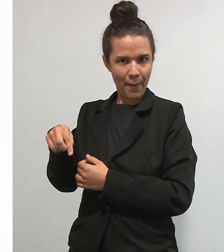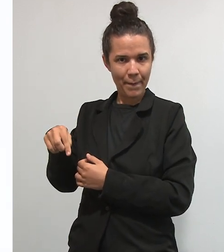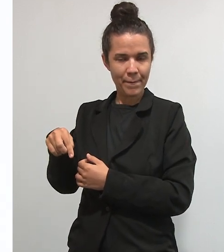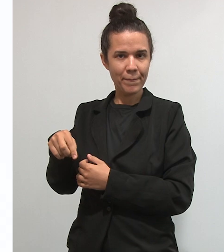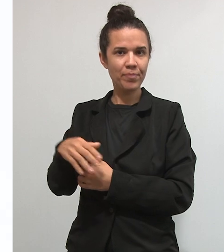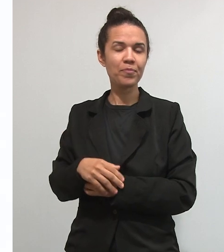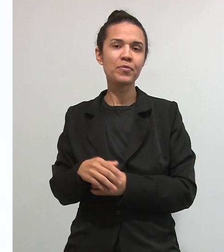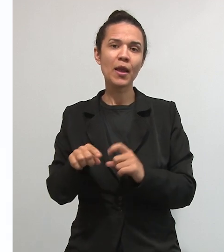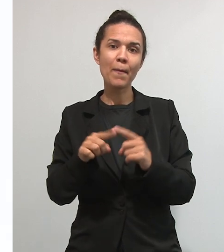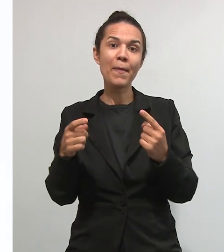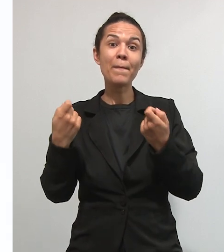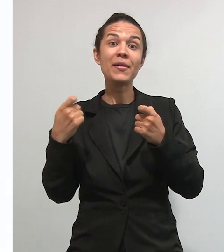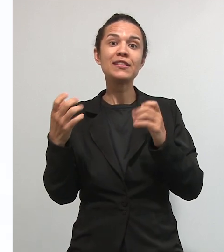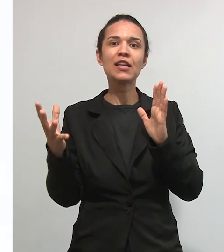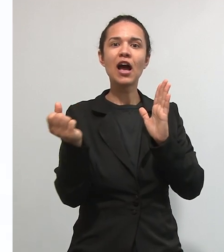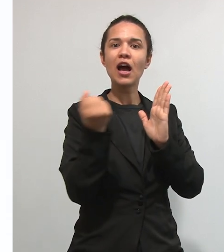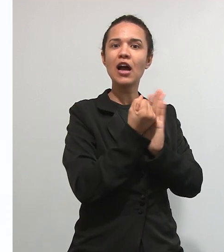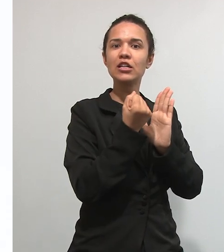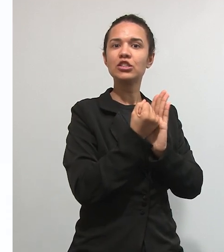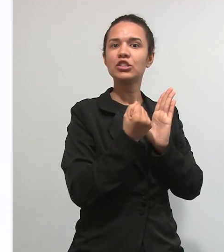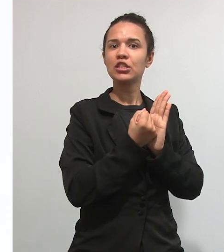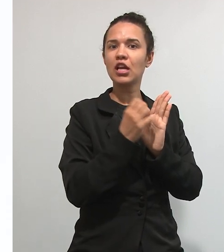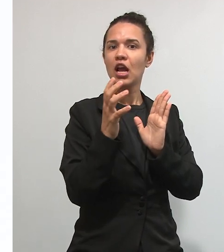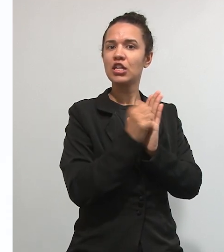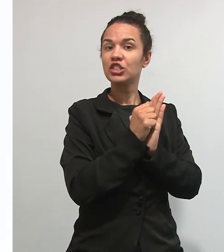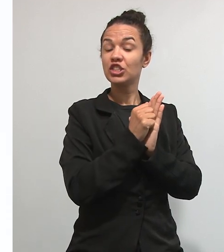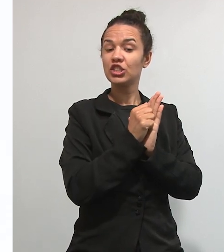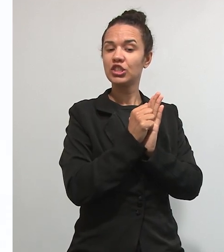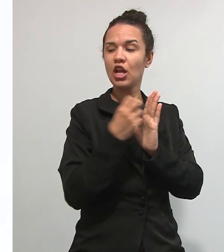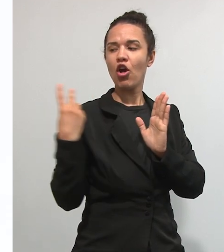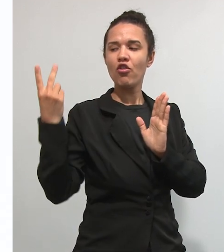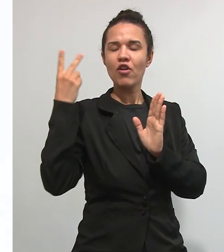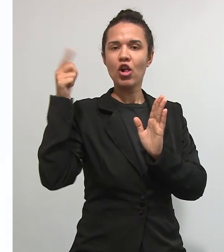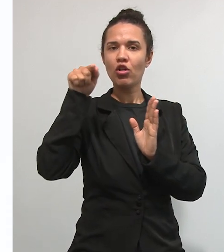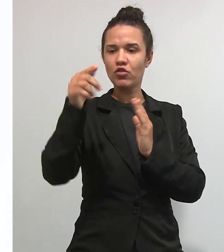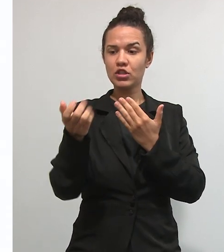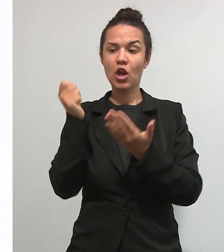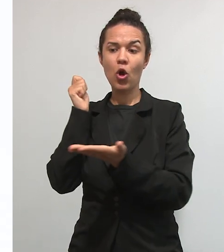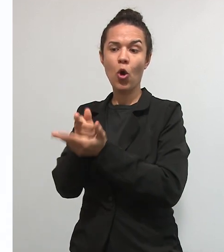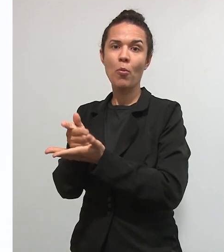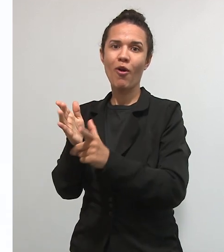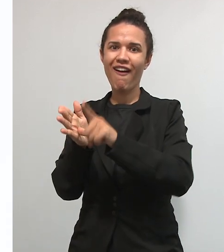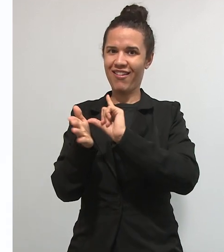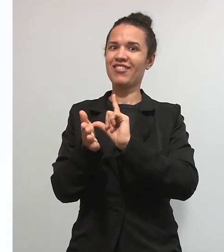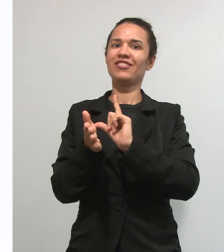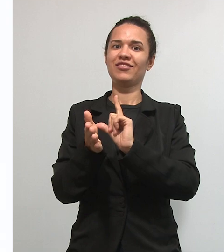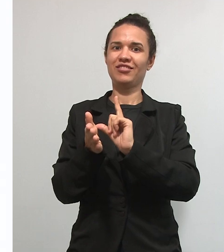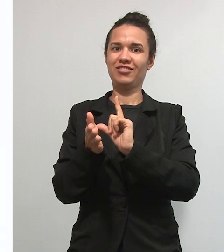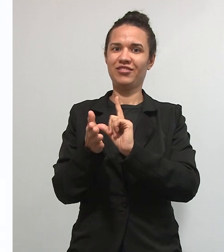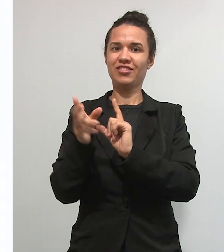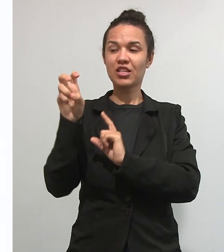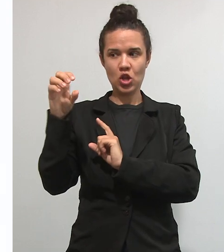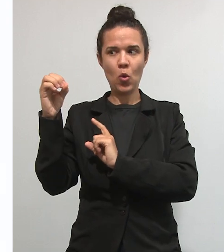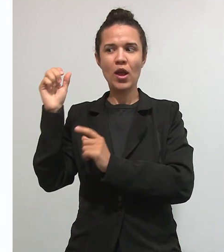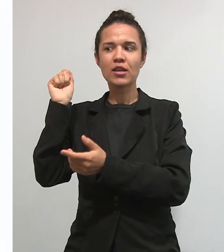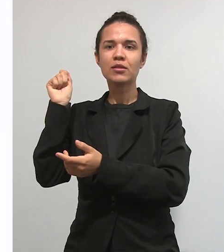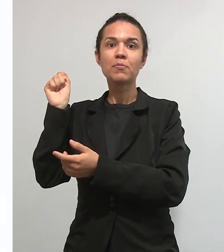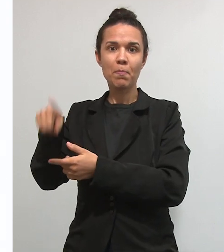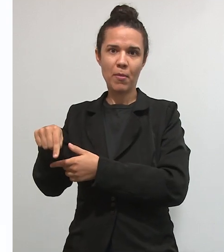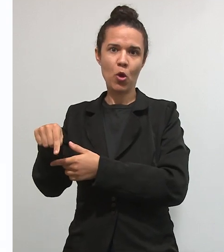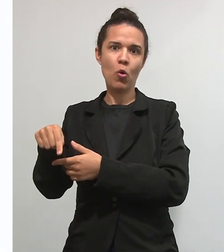tá? Você vai registrar o valor que você comprou. Você comprou por 50 mil, você vai registrar